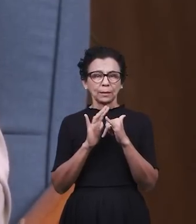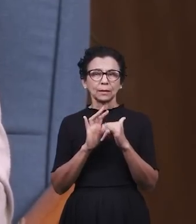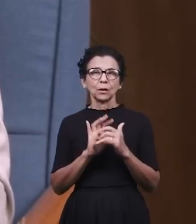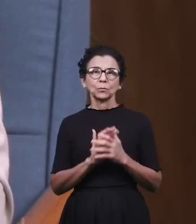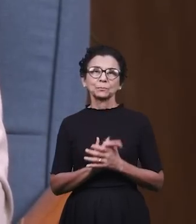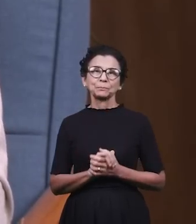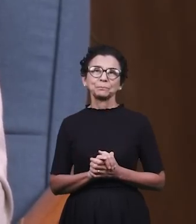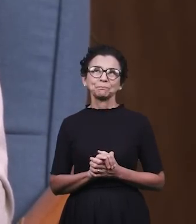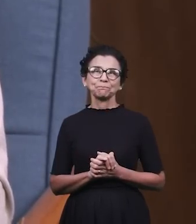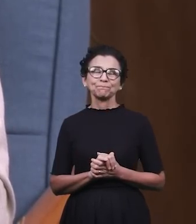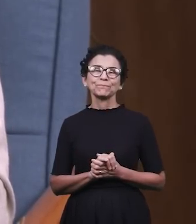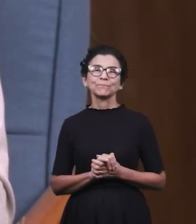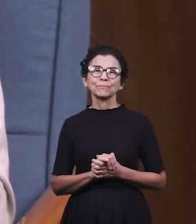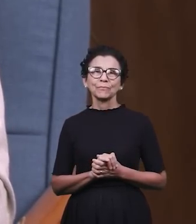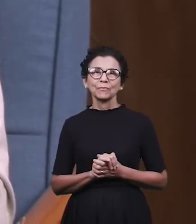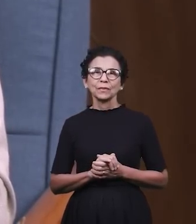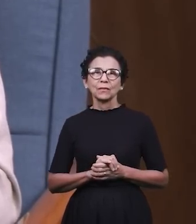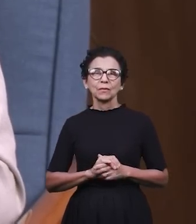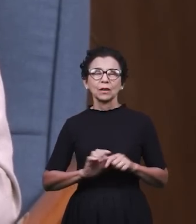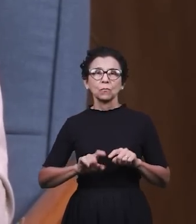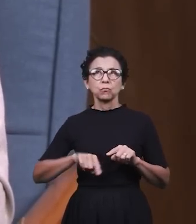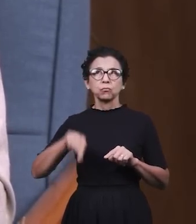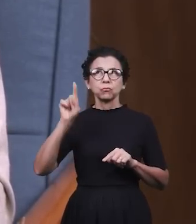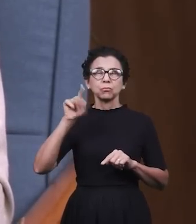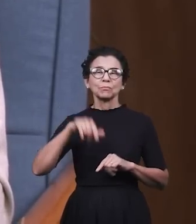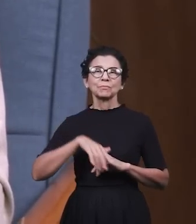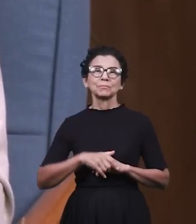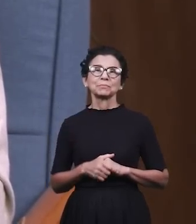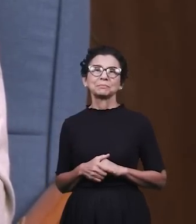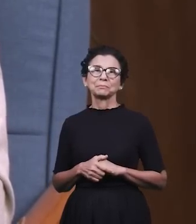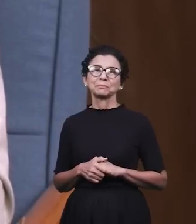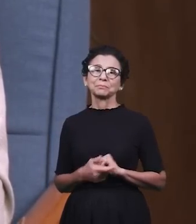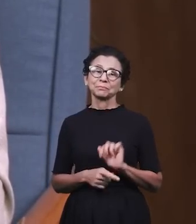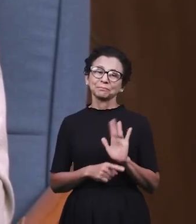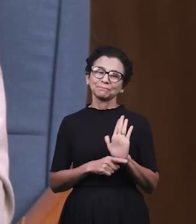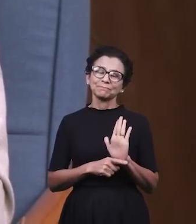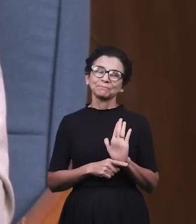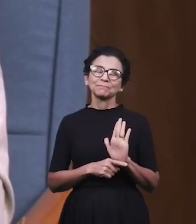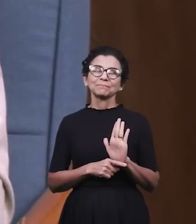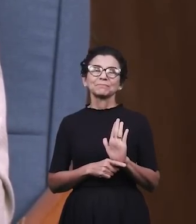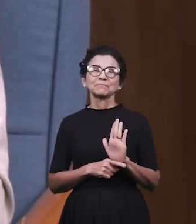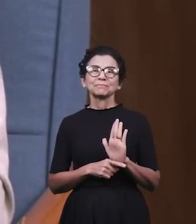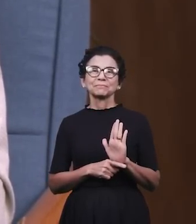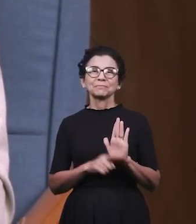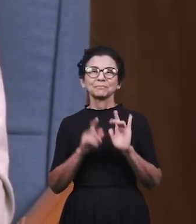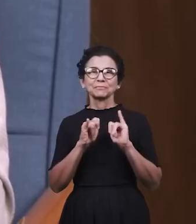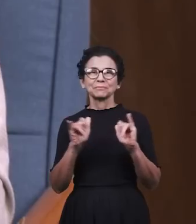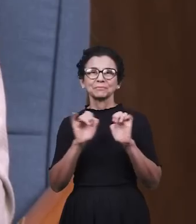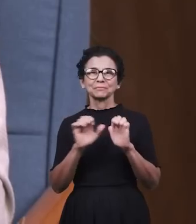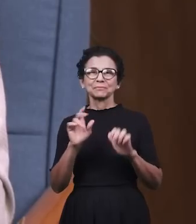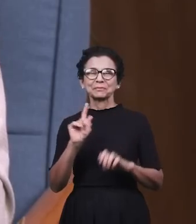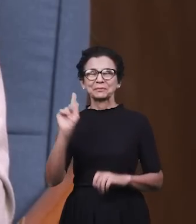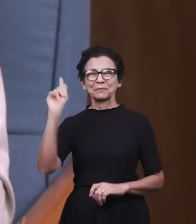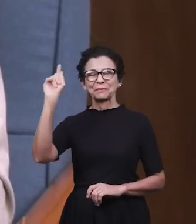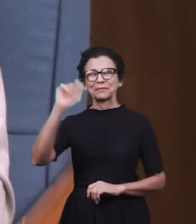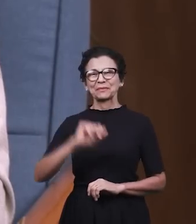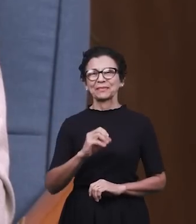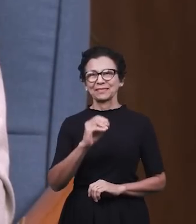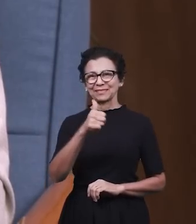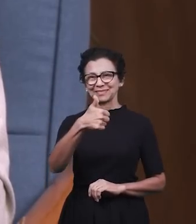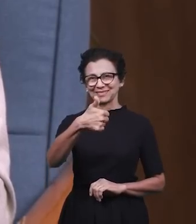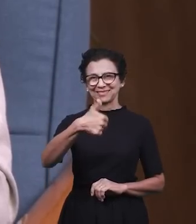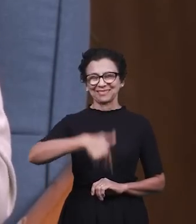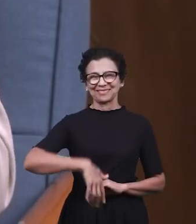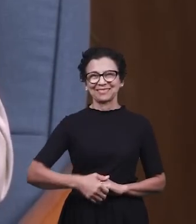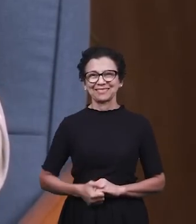canal, ele ganhe mais relevância no YouTube. E quando você faz isso, você ajuda a anunciar o Evangelho Eterno, tá